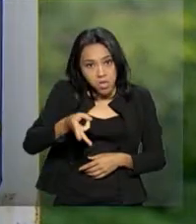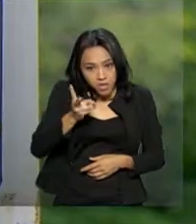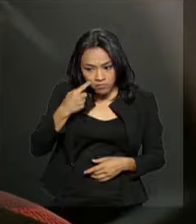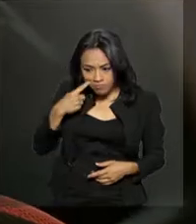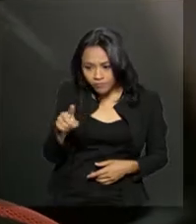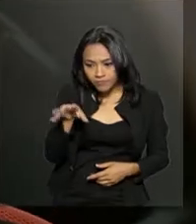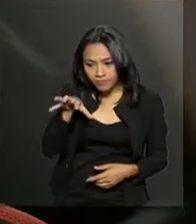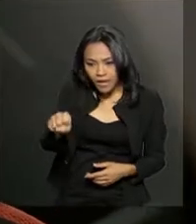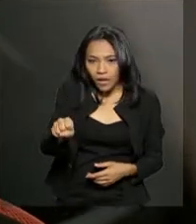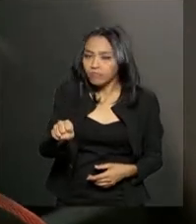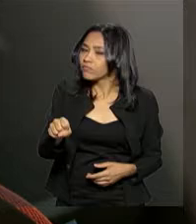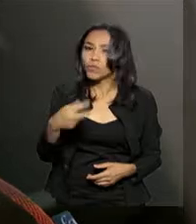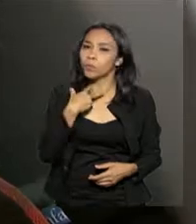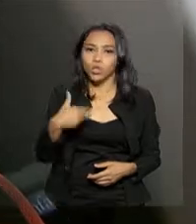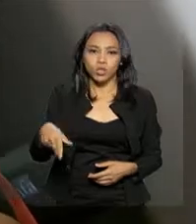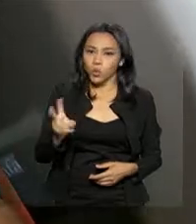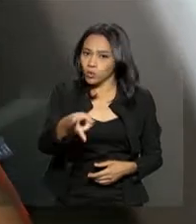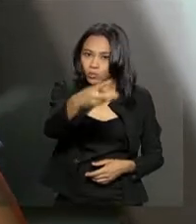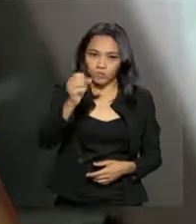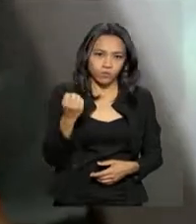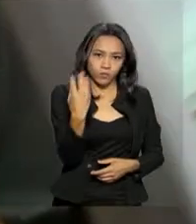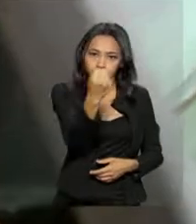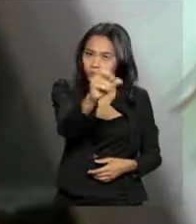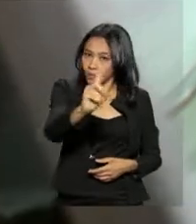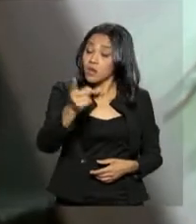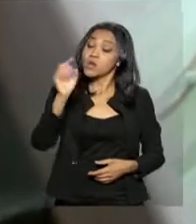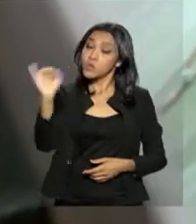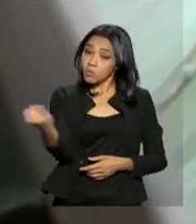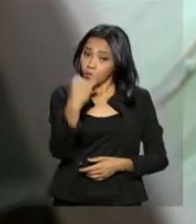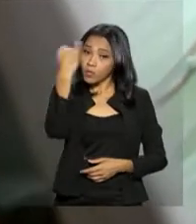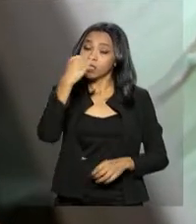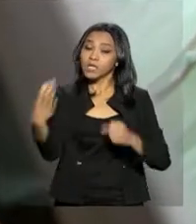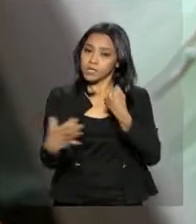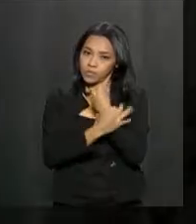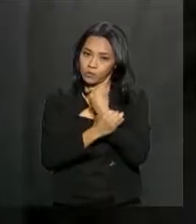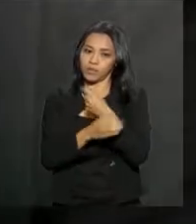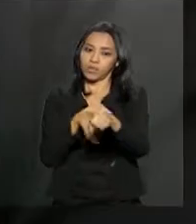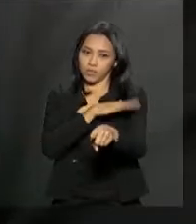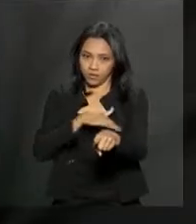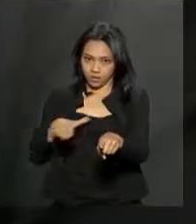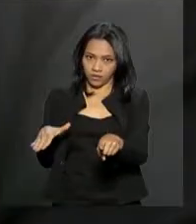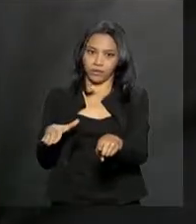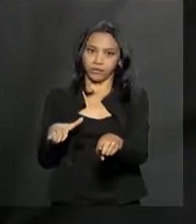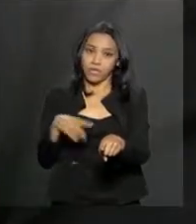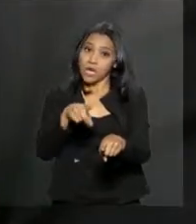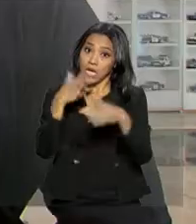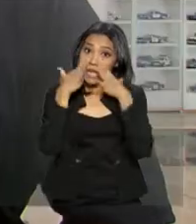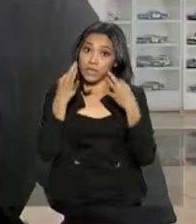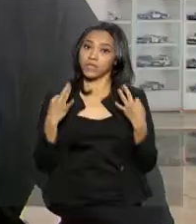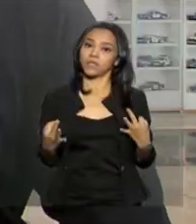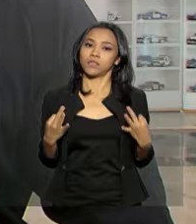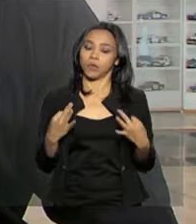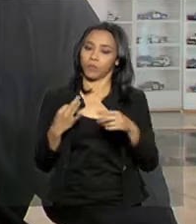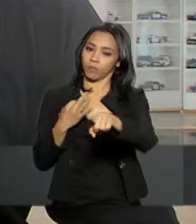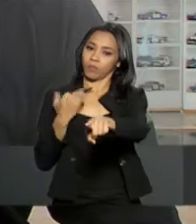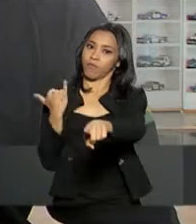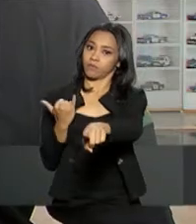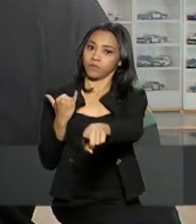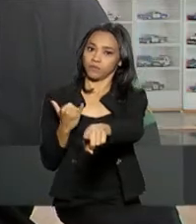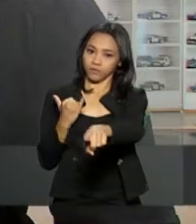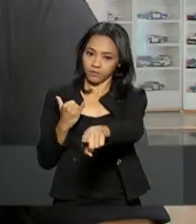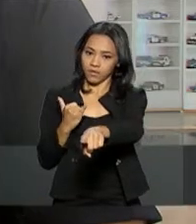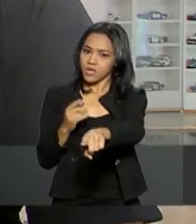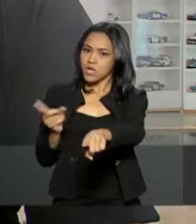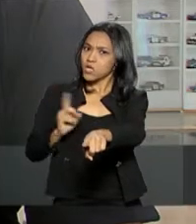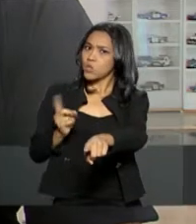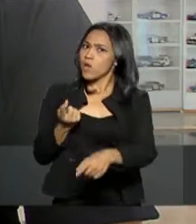de autuado porque o que importa de verdade é a segurança das crianças ea prf alerta o essencial não